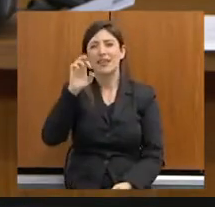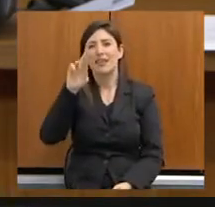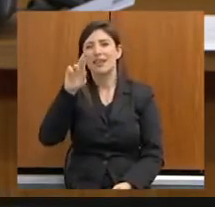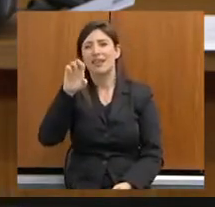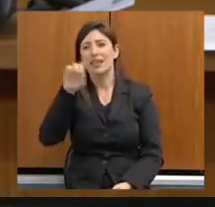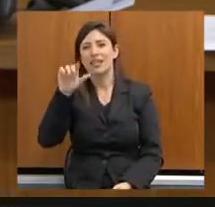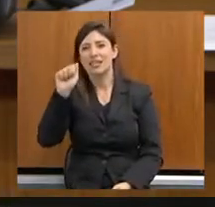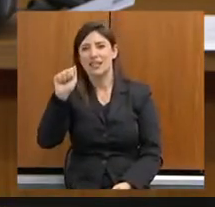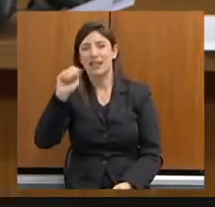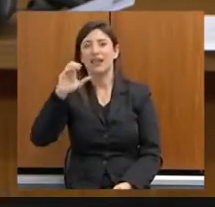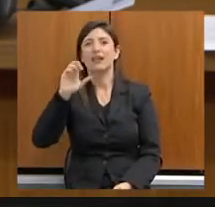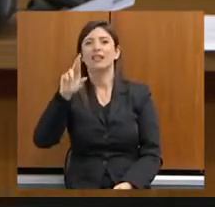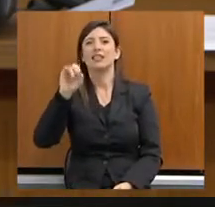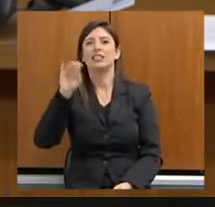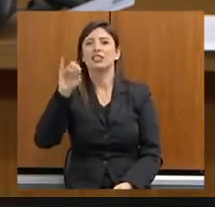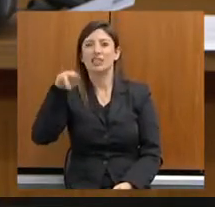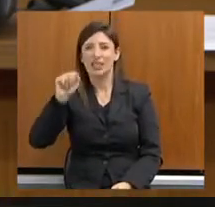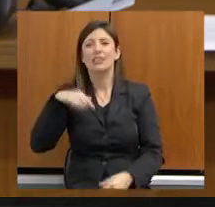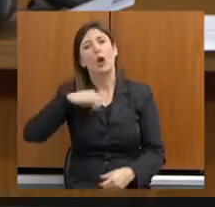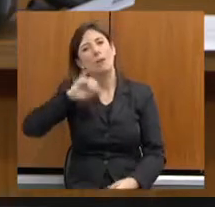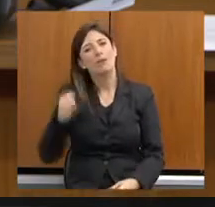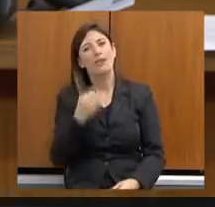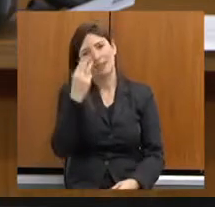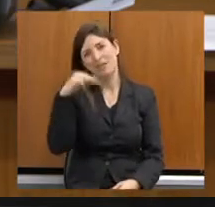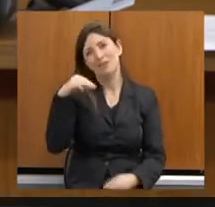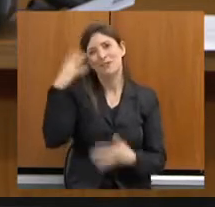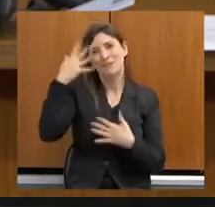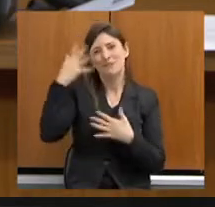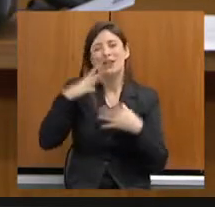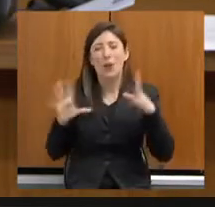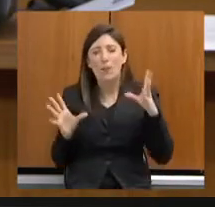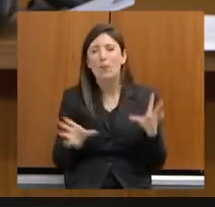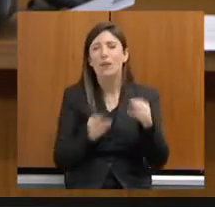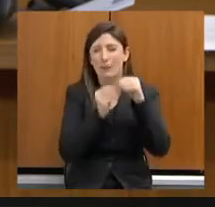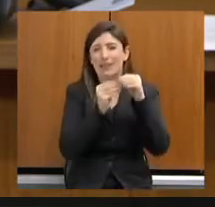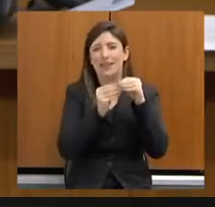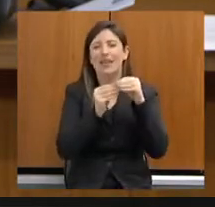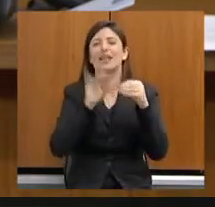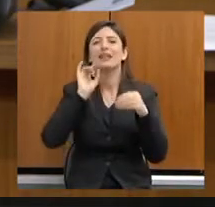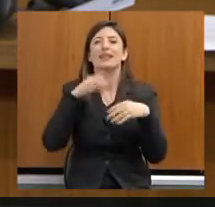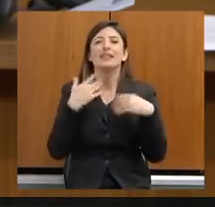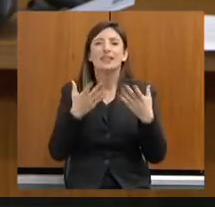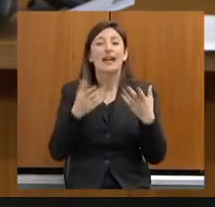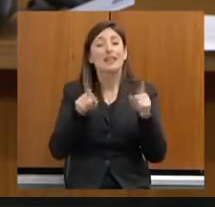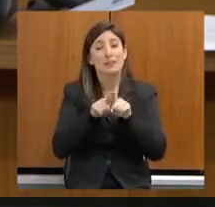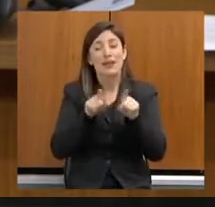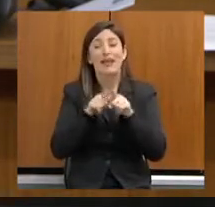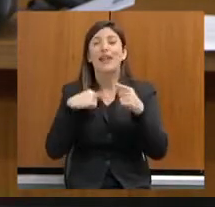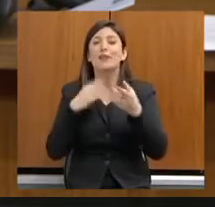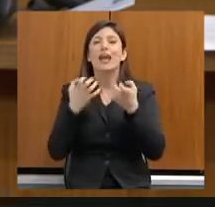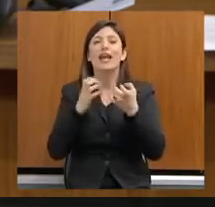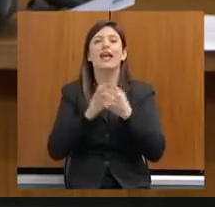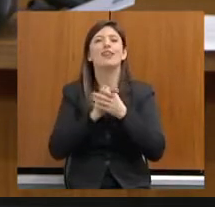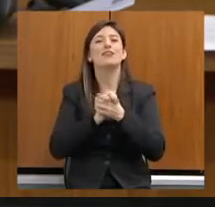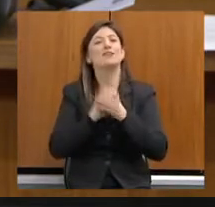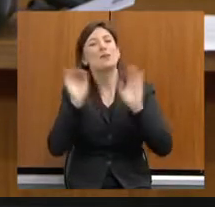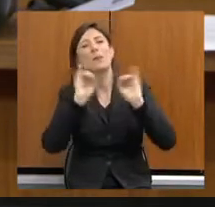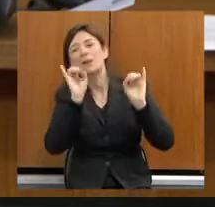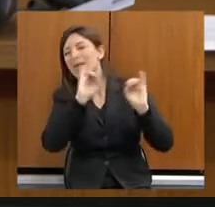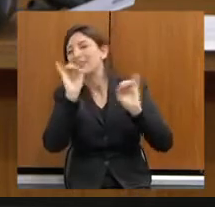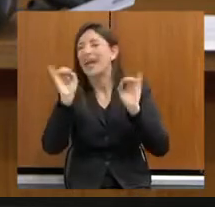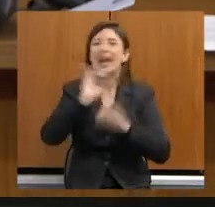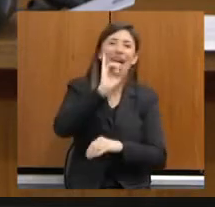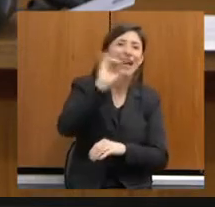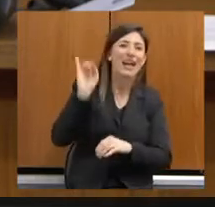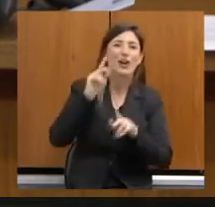que tenho três minutos para complementar aqui todo nós povo de Montes Claros gostaria muito de estar aí